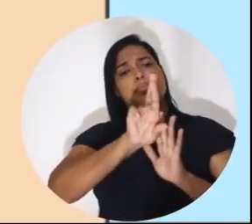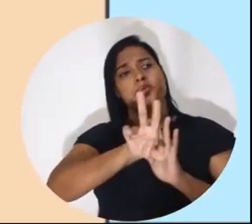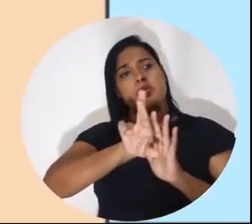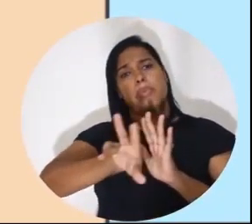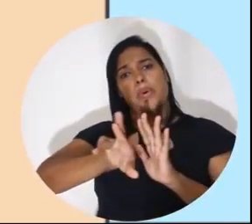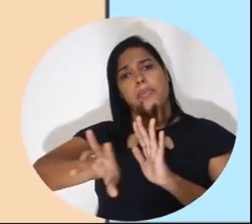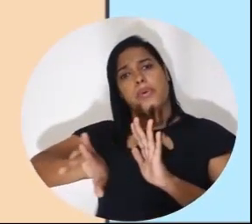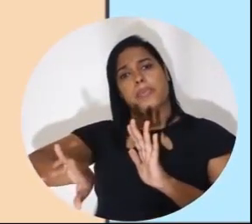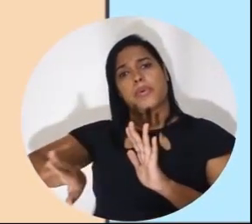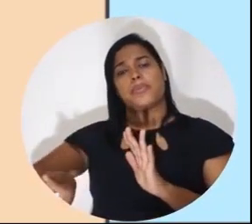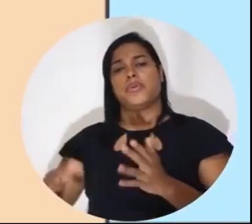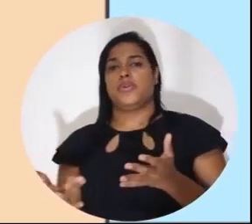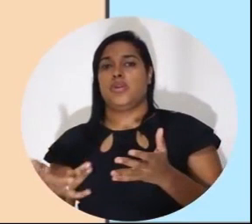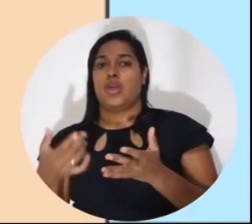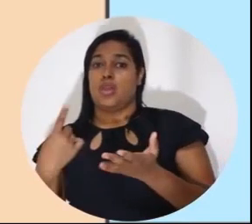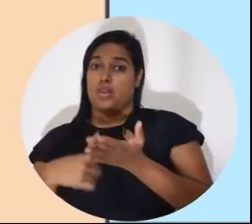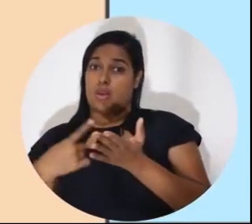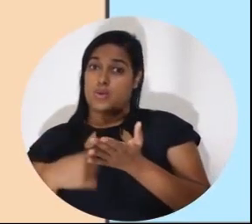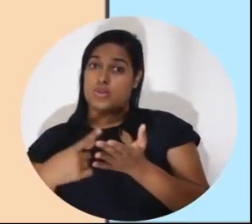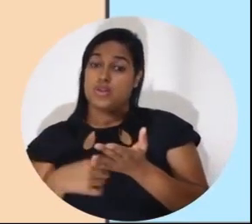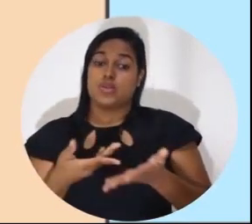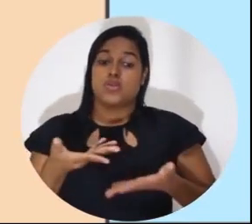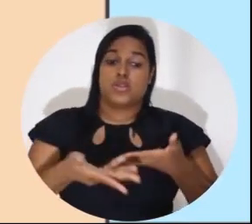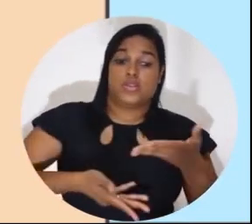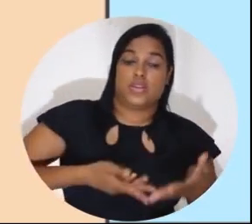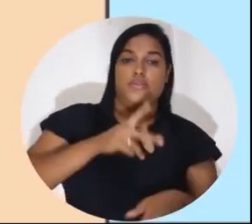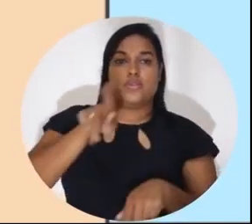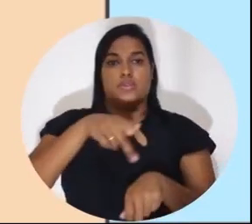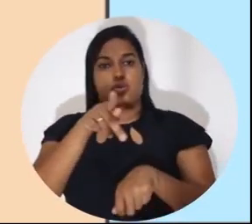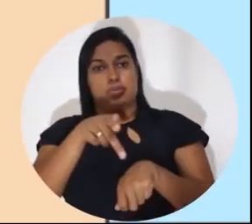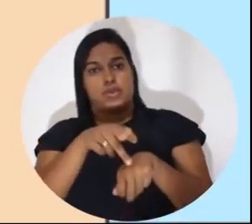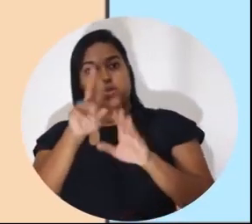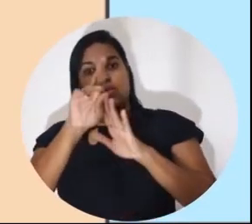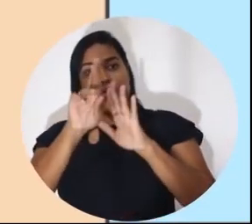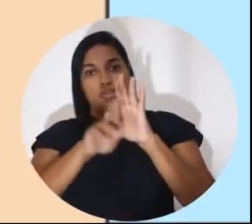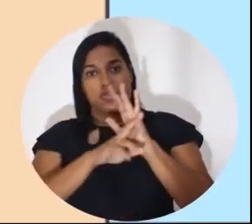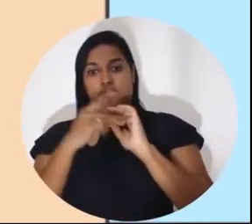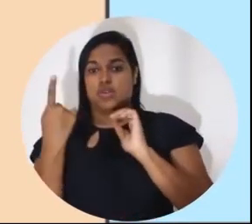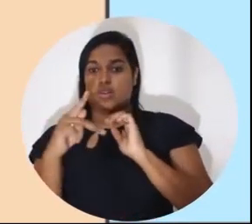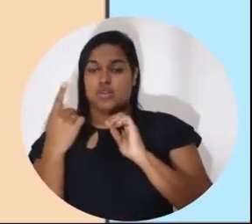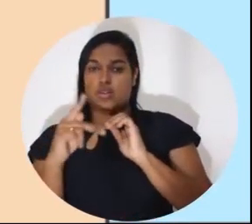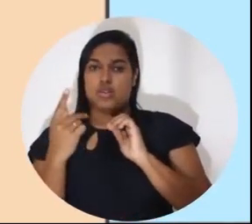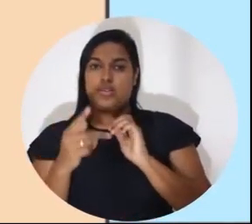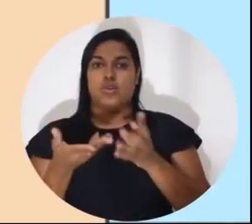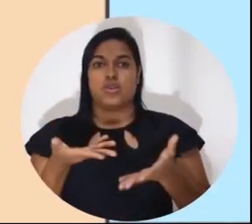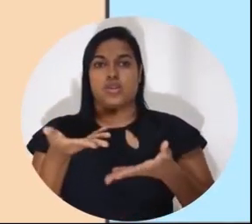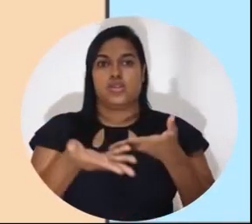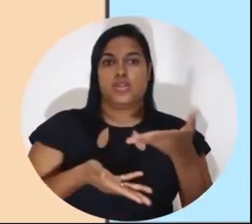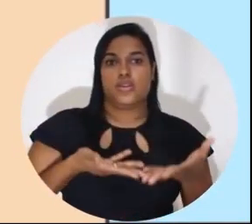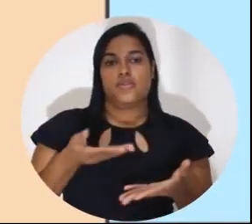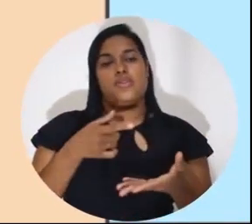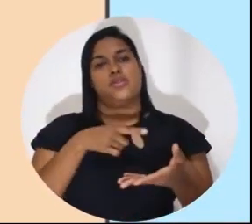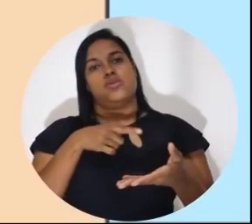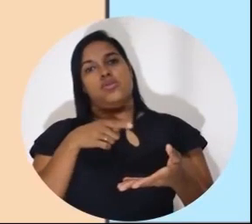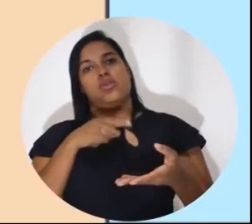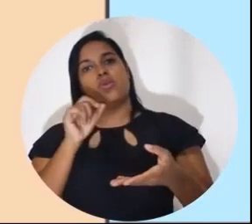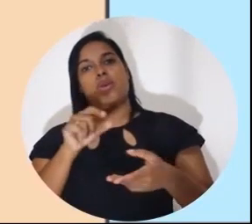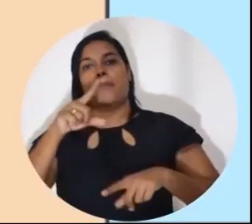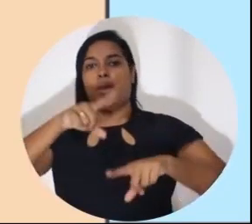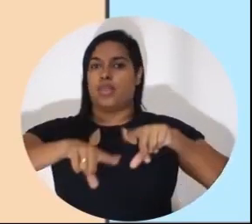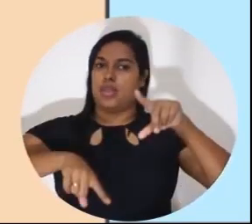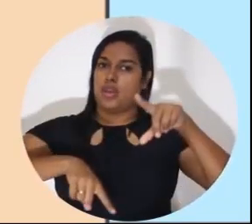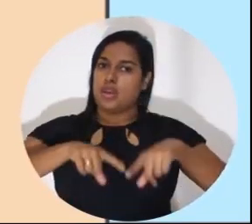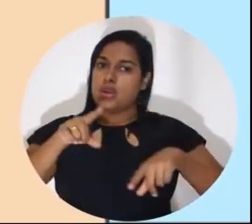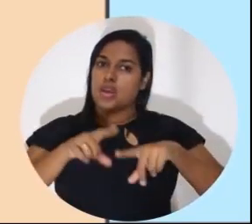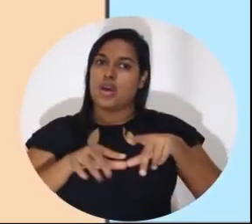operações relacionadas à negociação de serviços entre os países, que são registrados nessa conta serviços. Tem aluguel de